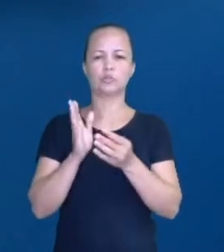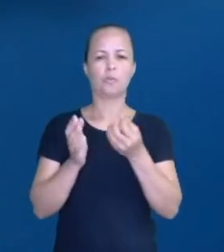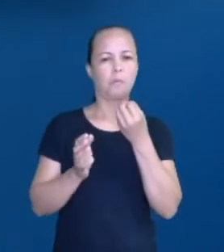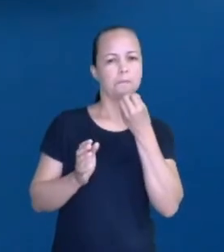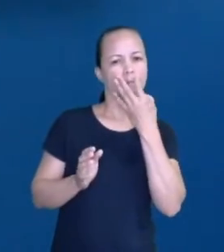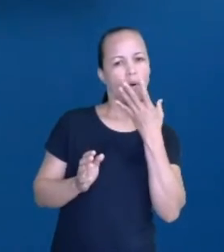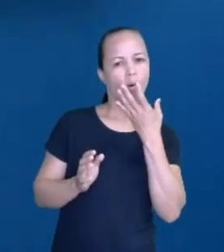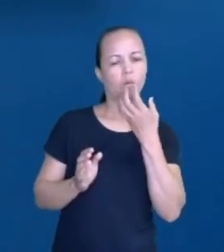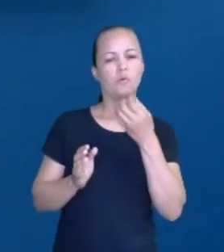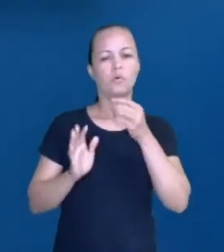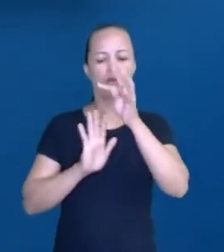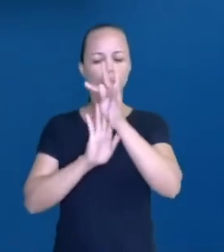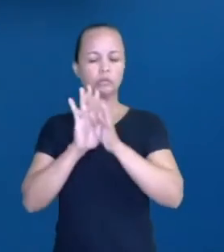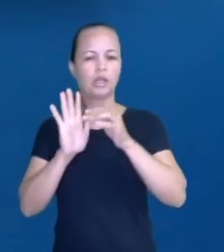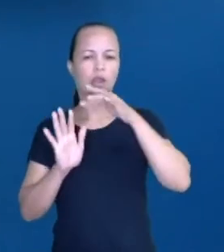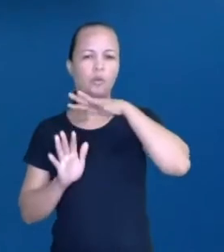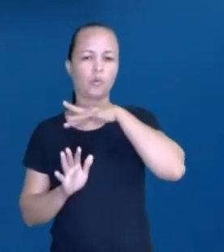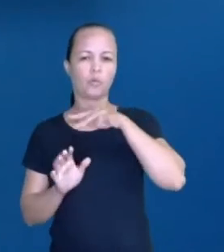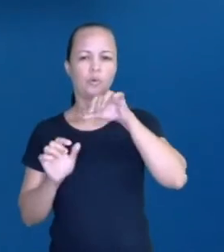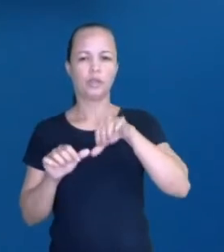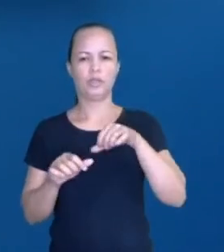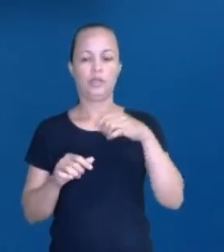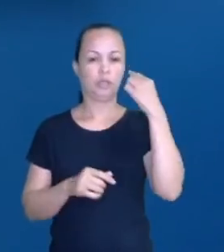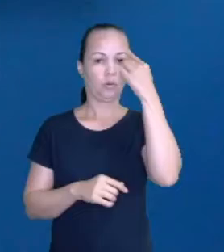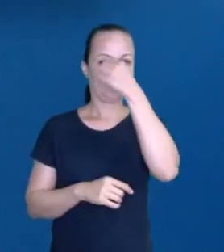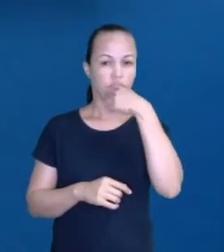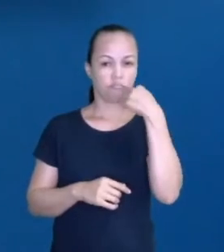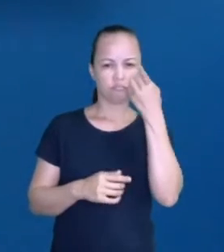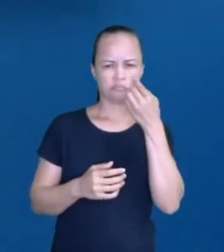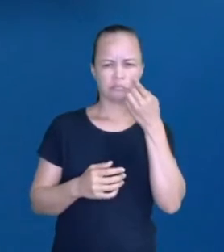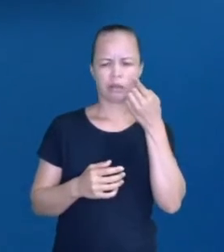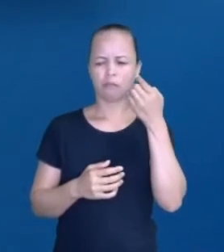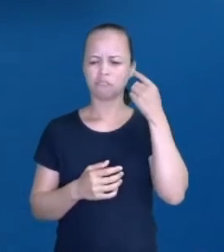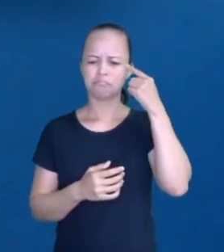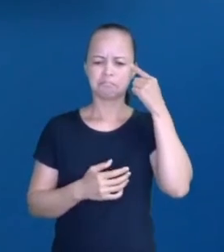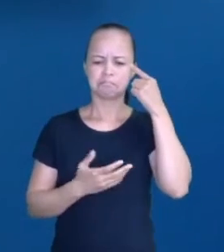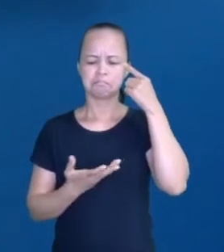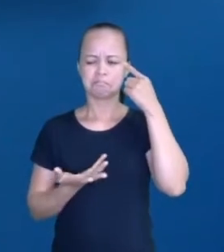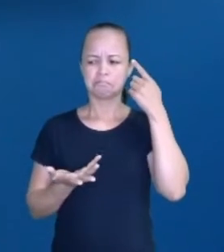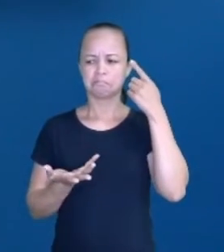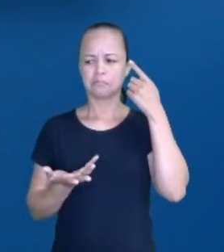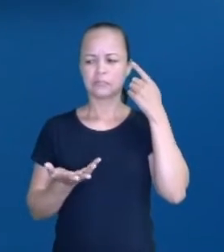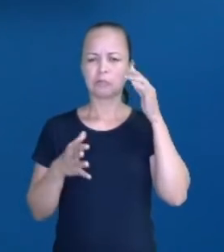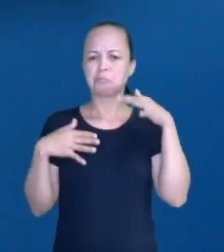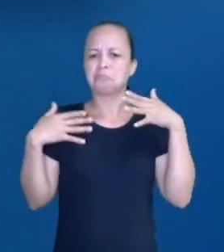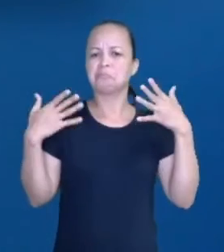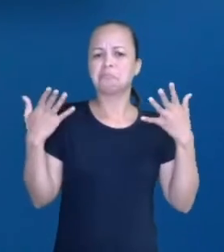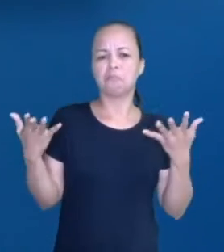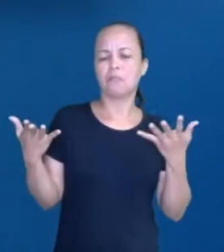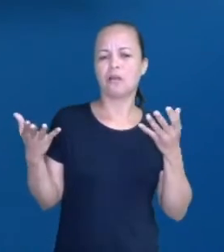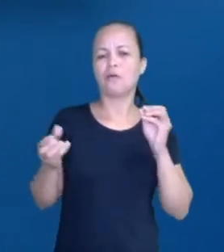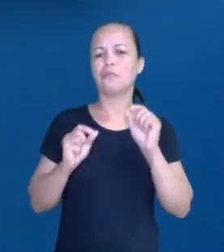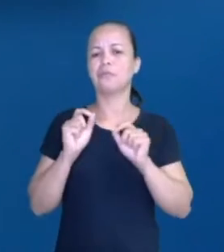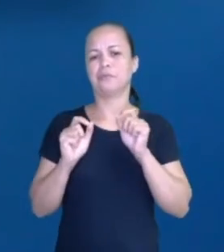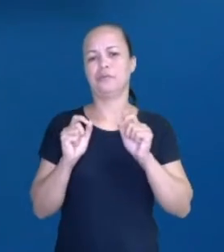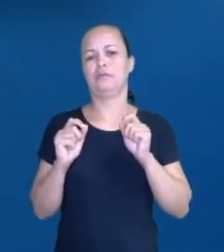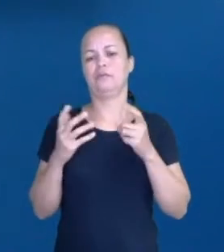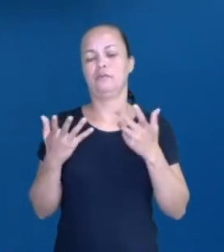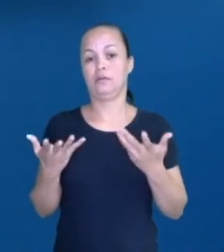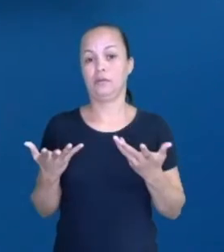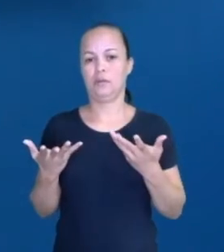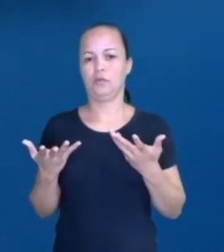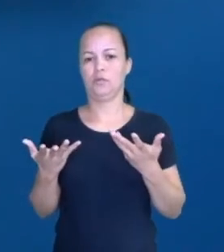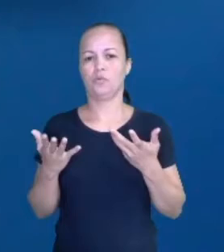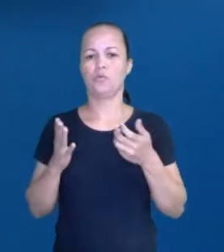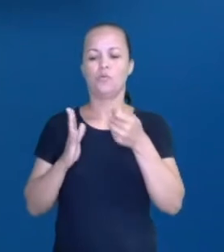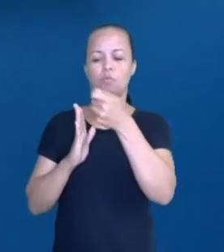tem uma leitora, ela está com a carinha assim, Então, ela não entendeu. Ela leu, tentou ali ler o texto, mas não compreendeu o que